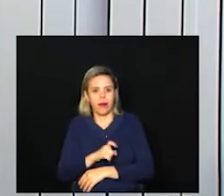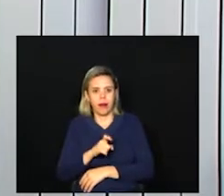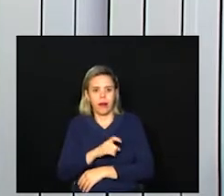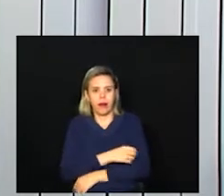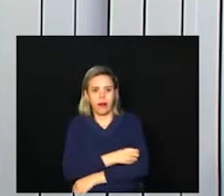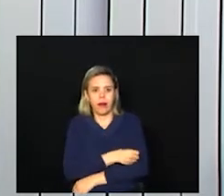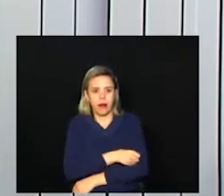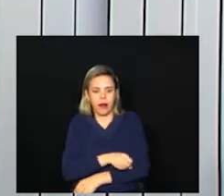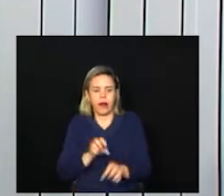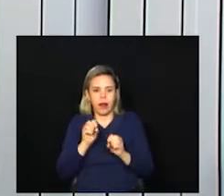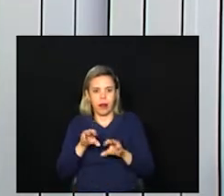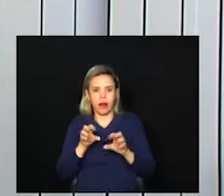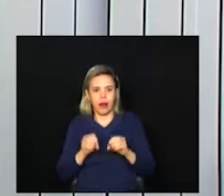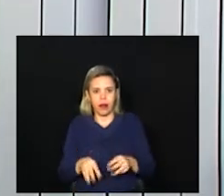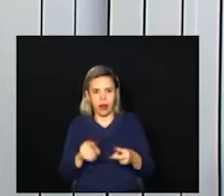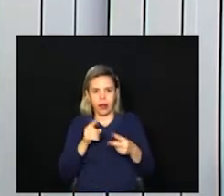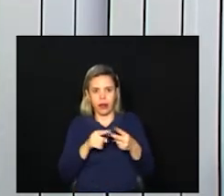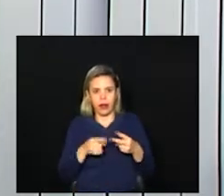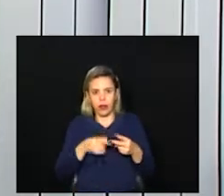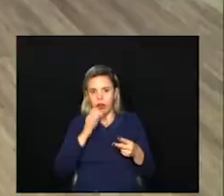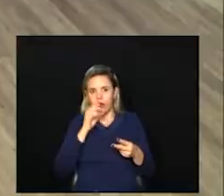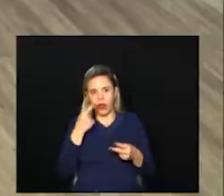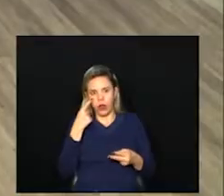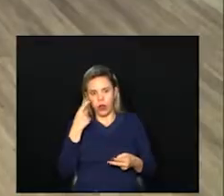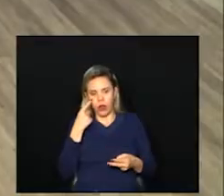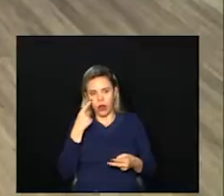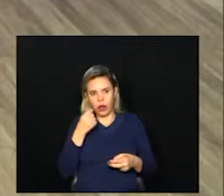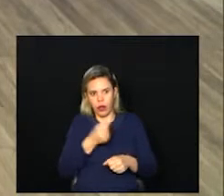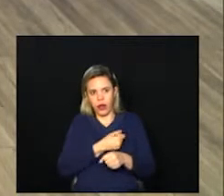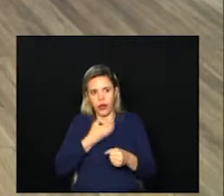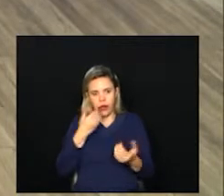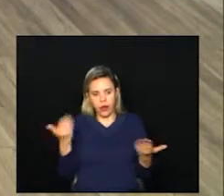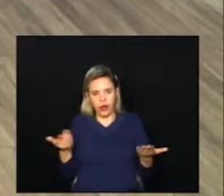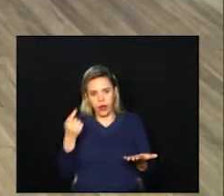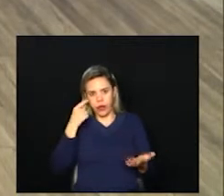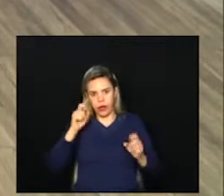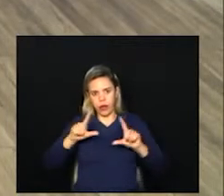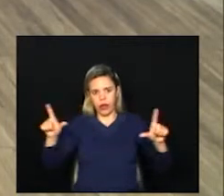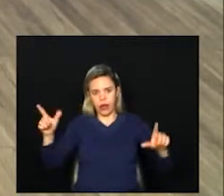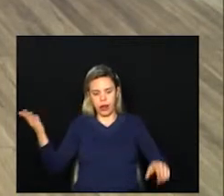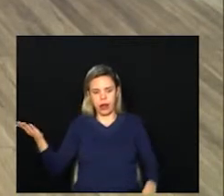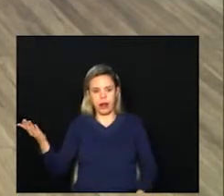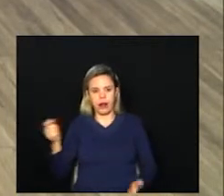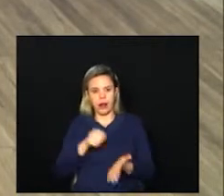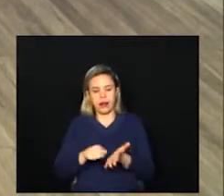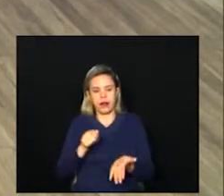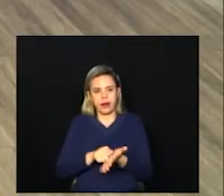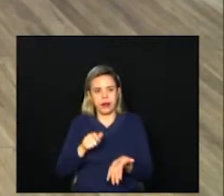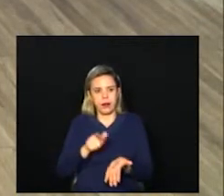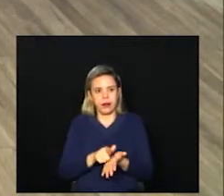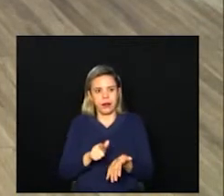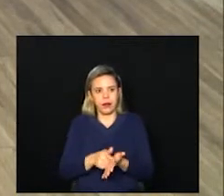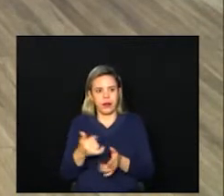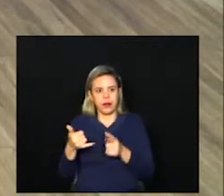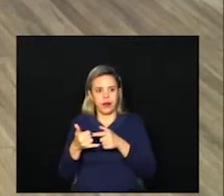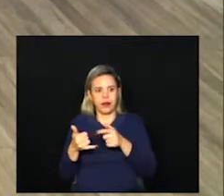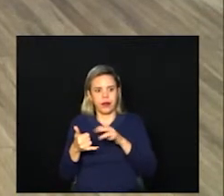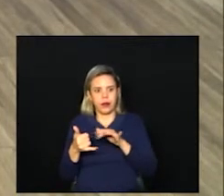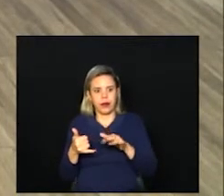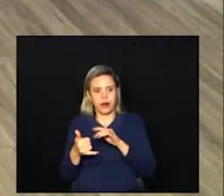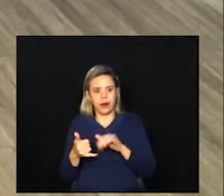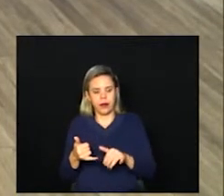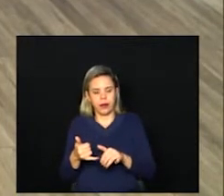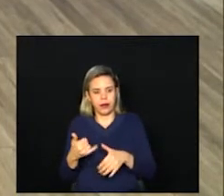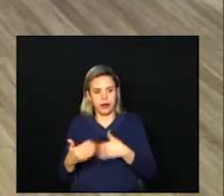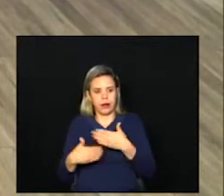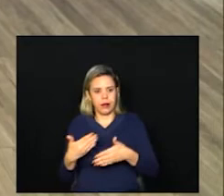vai nos ensinar 2 coquetéis. Então, a partir de agora, papel e caneta na mão ou seu celular para você anotar o